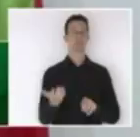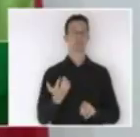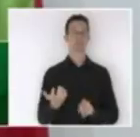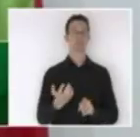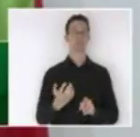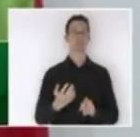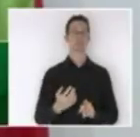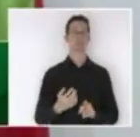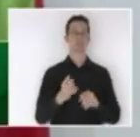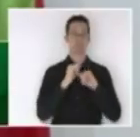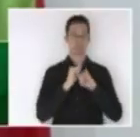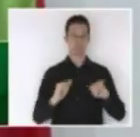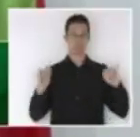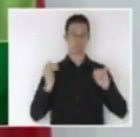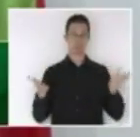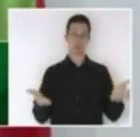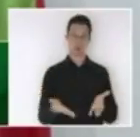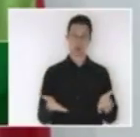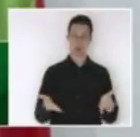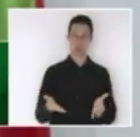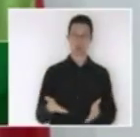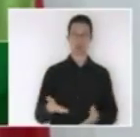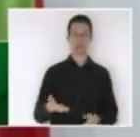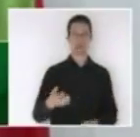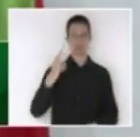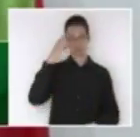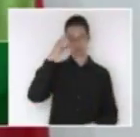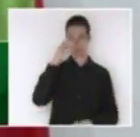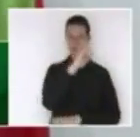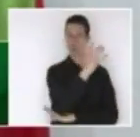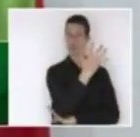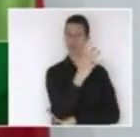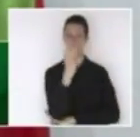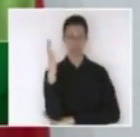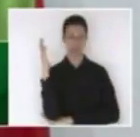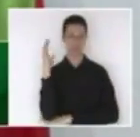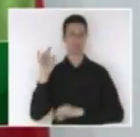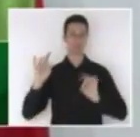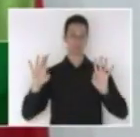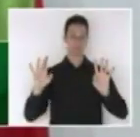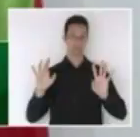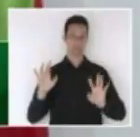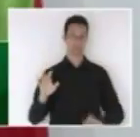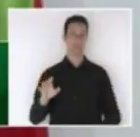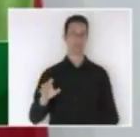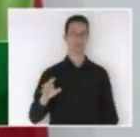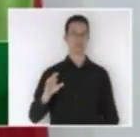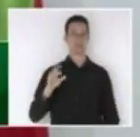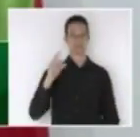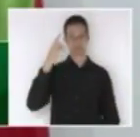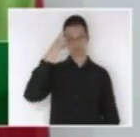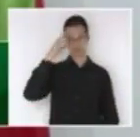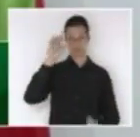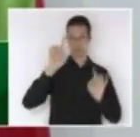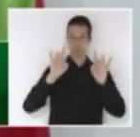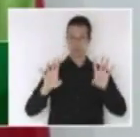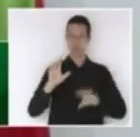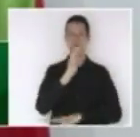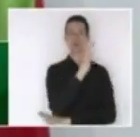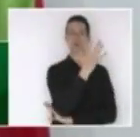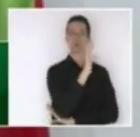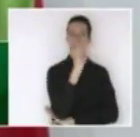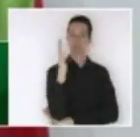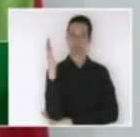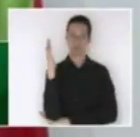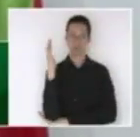importante, das nossas árvores, dedicado o dia ao dia da árvore,